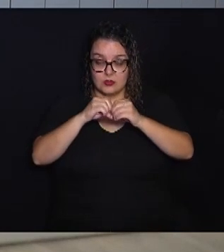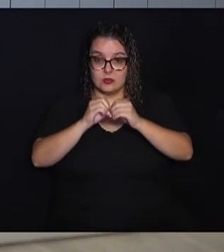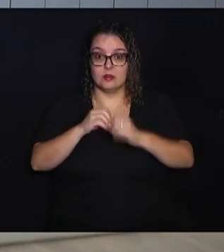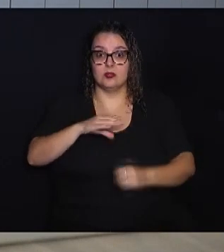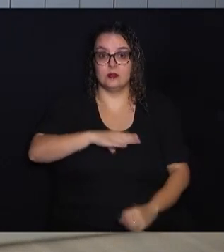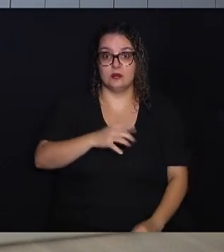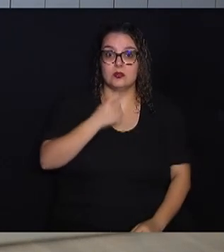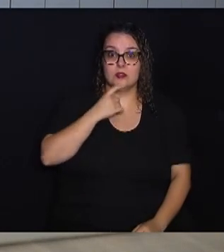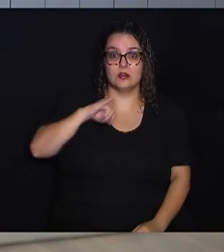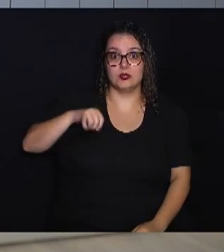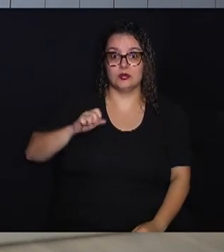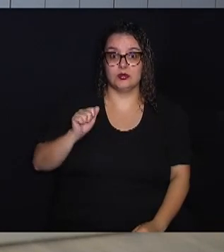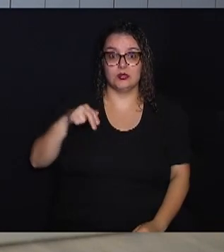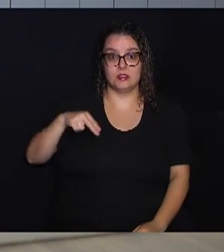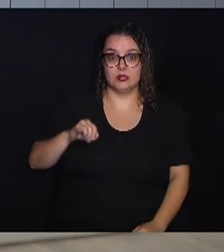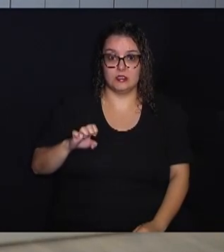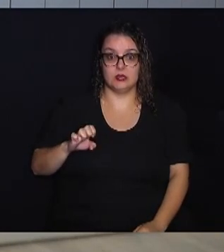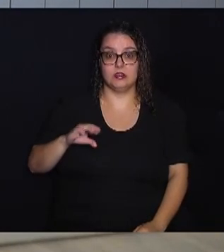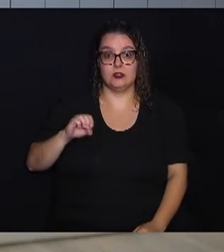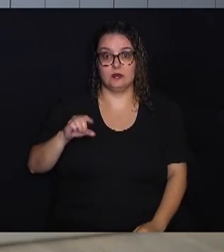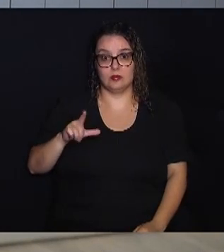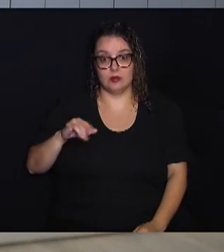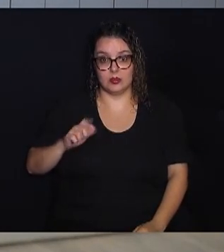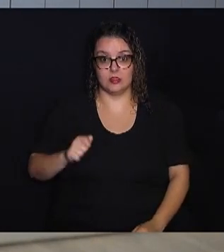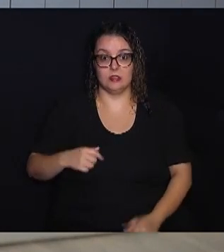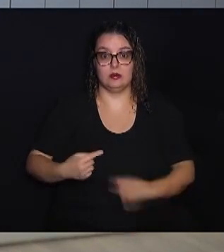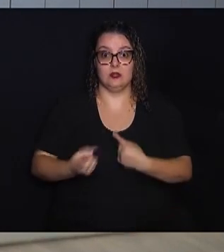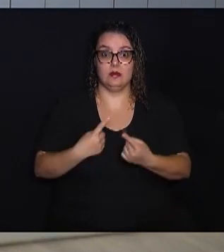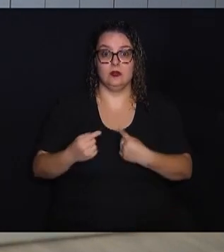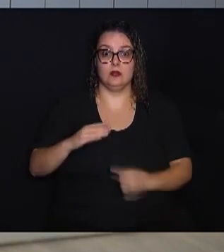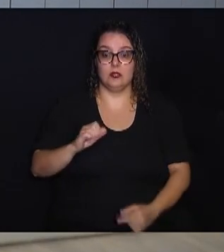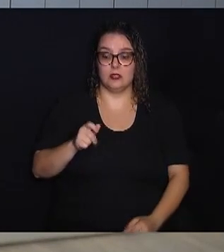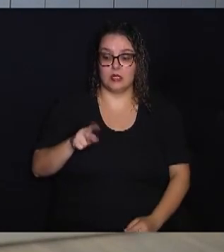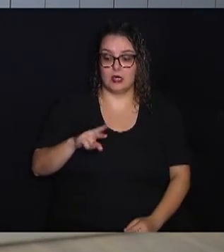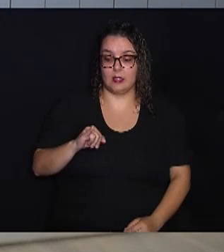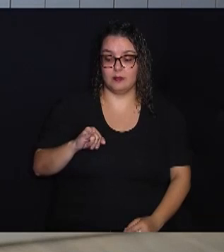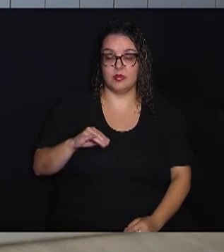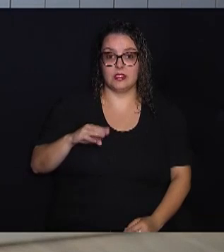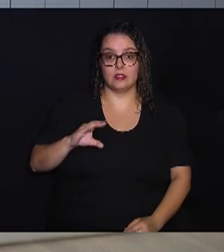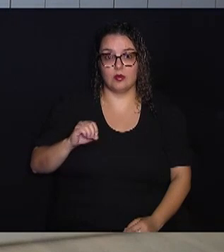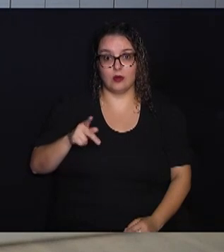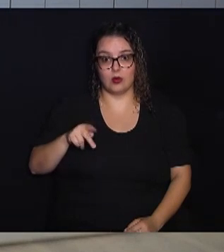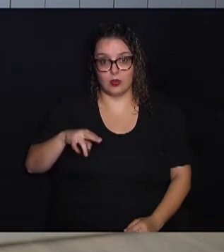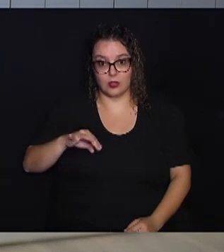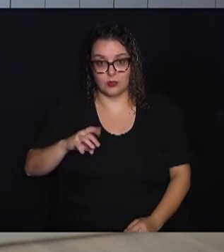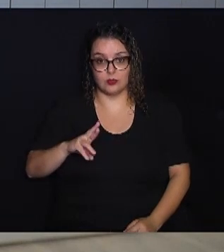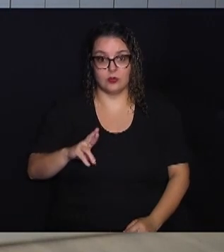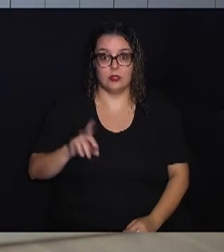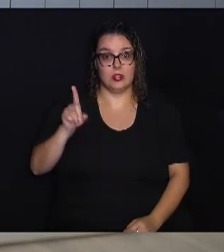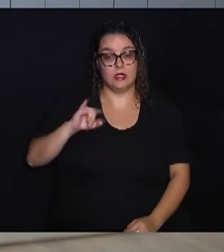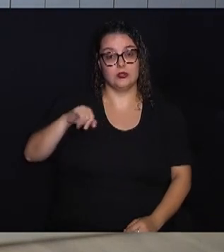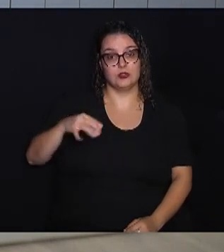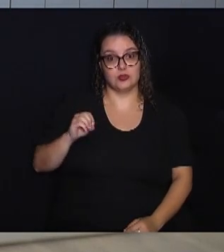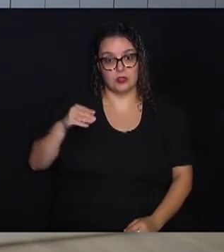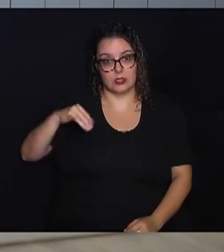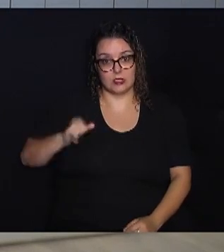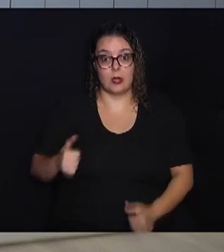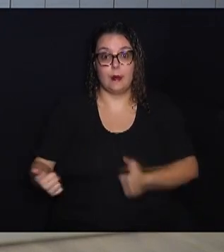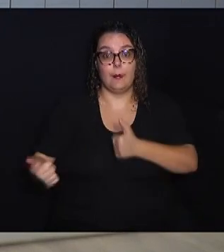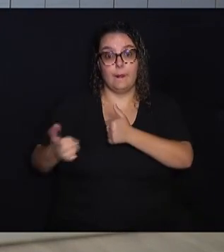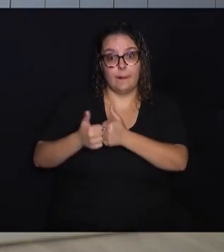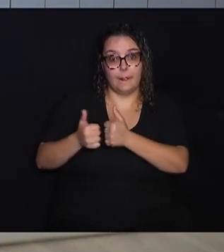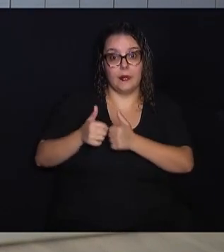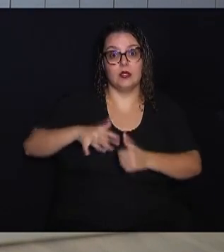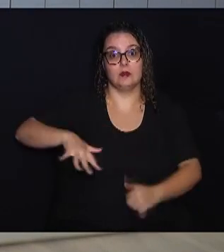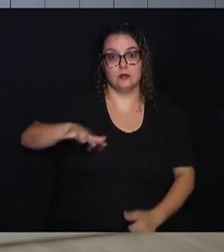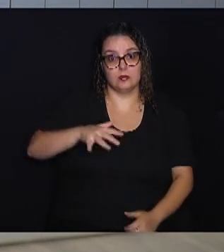Campinas Jean Nicolini, localizado na Estrada do Capricórnio, na Serra das Cabras, em Joaquim, apesar de próximo à área